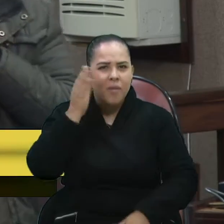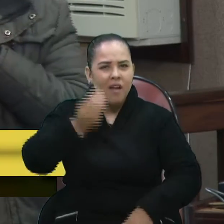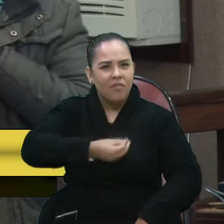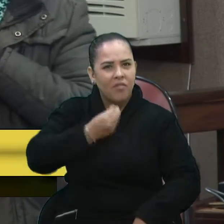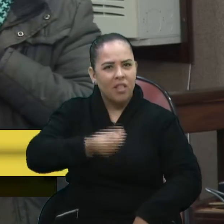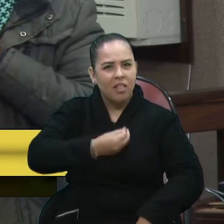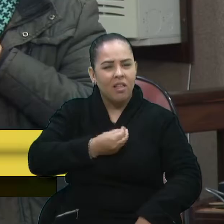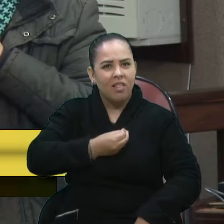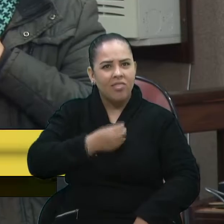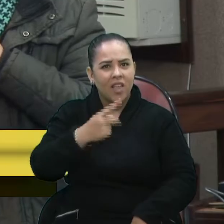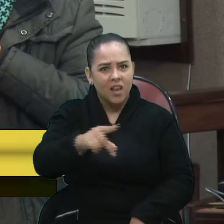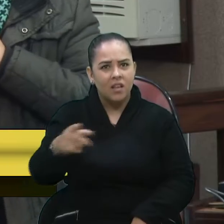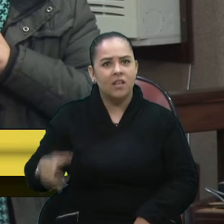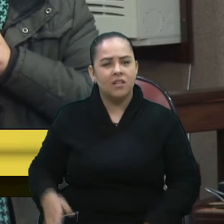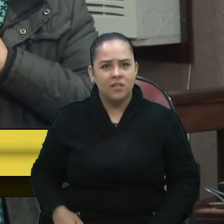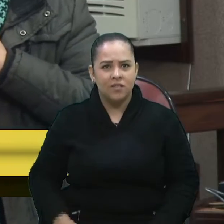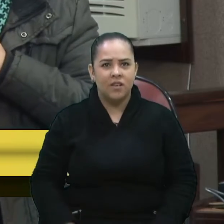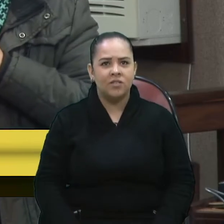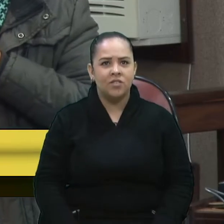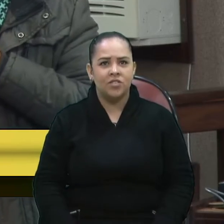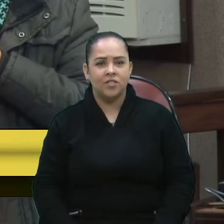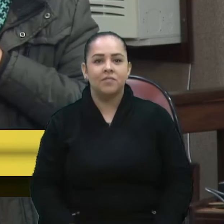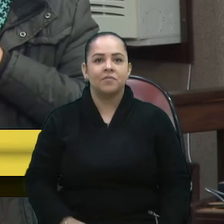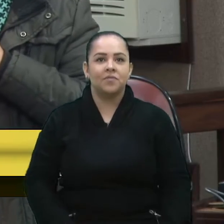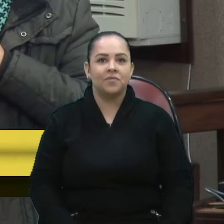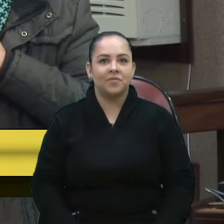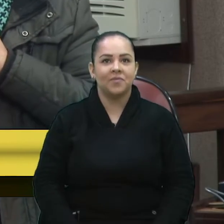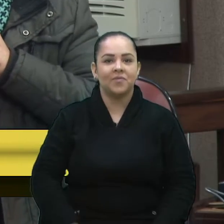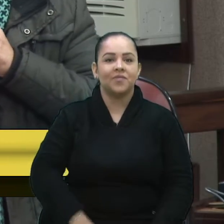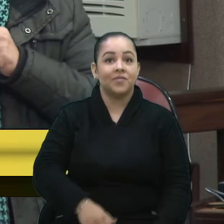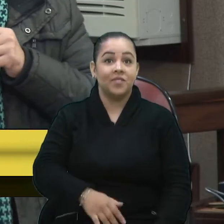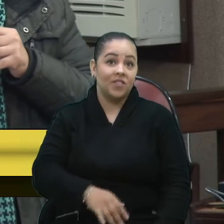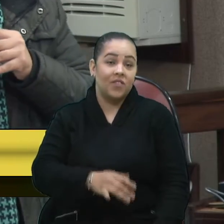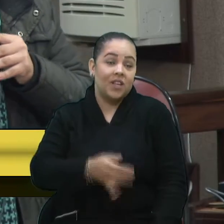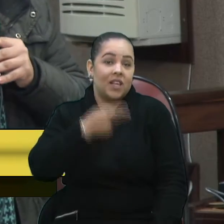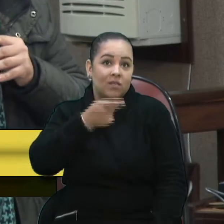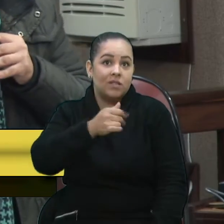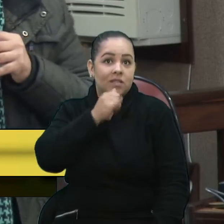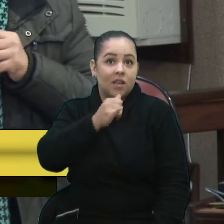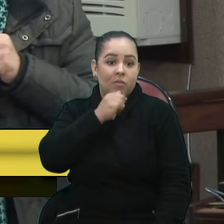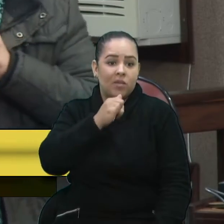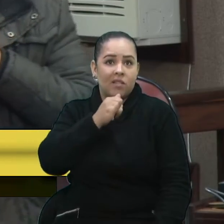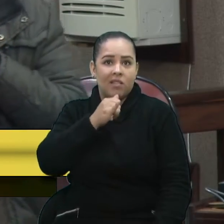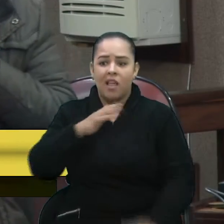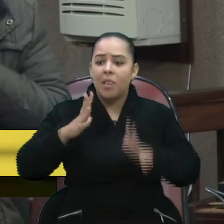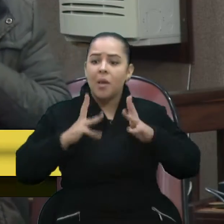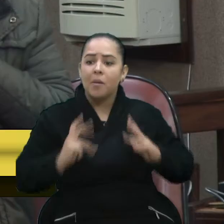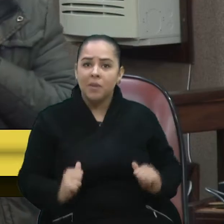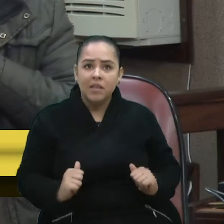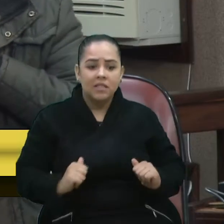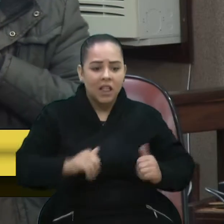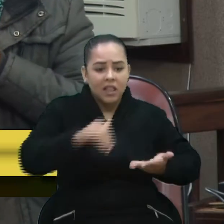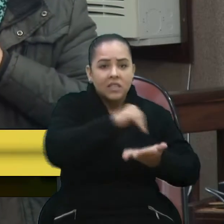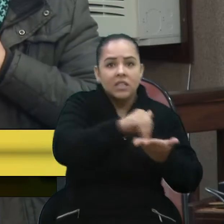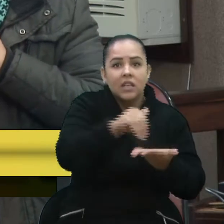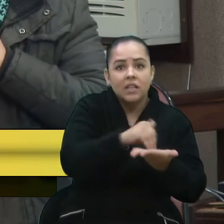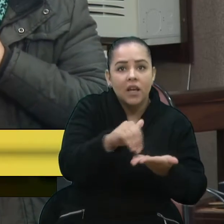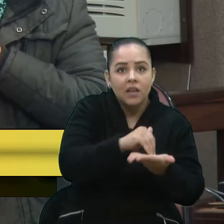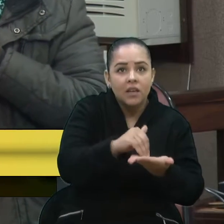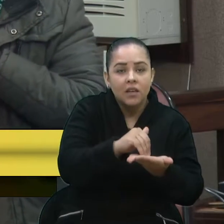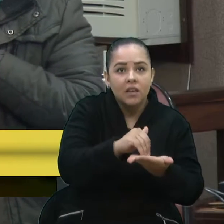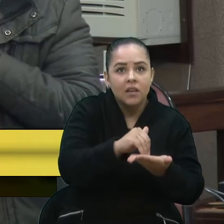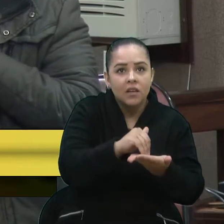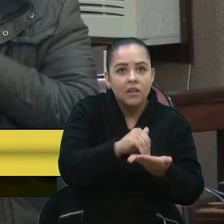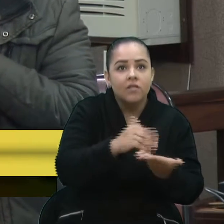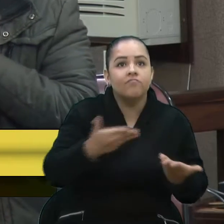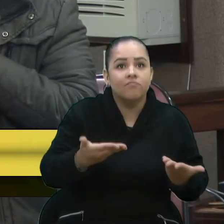essas pessoas são contratadas, não estou falando, só estou dando um exemplo. E de outro, o pessoal da limpeza, o pessoal da secretaria. Por